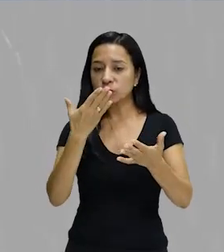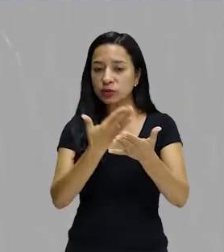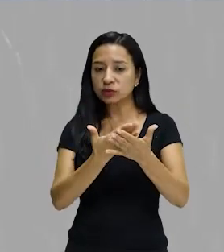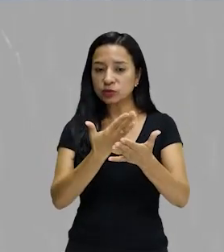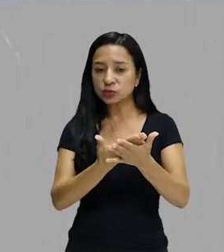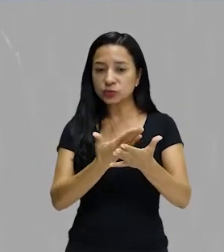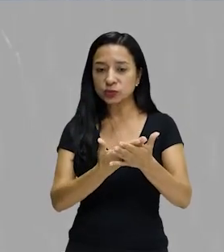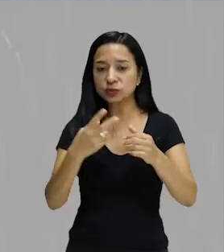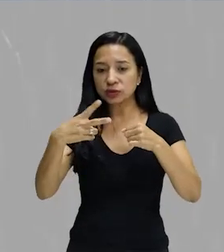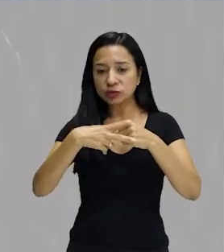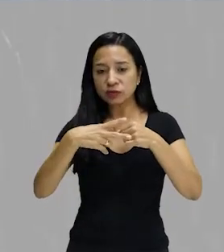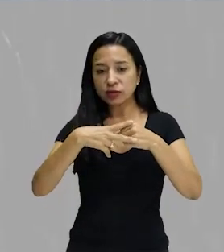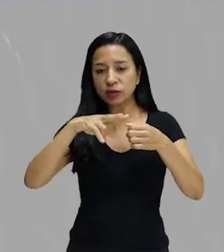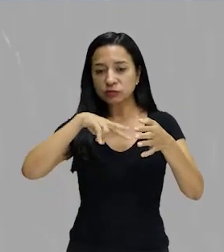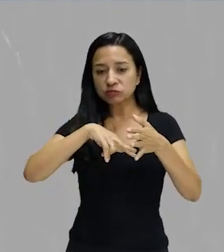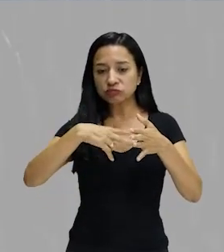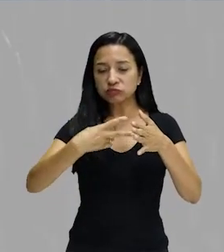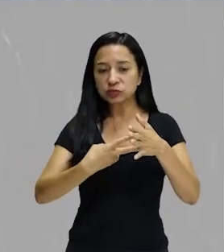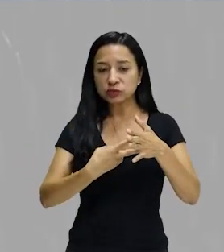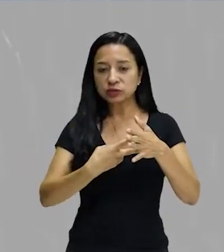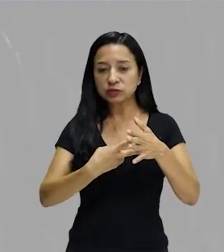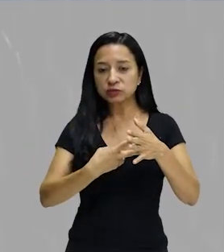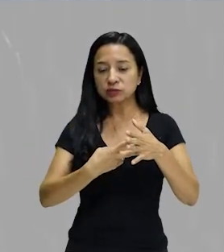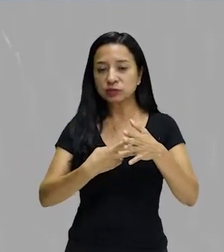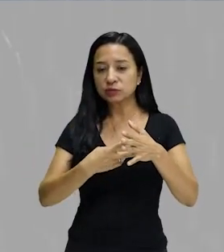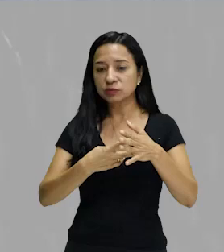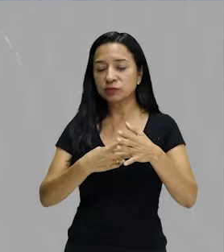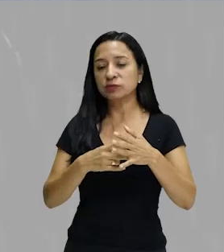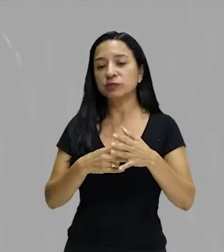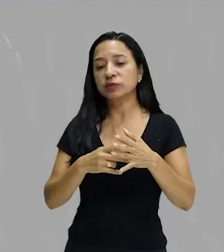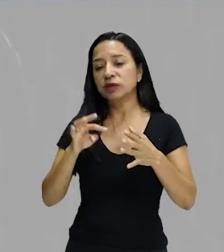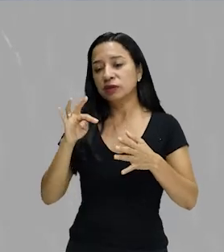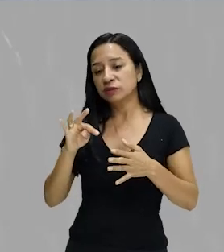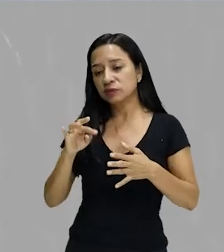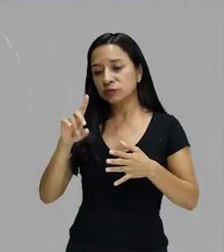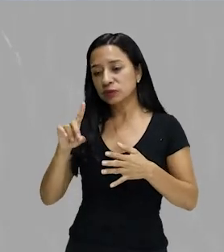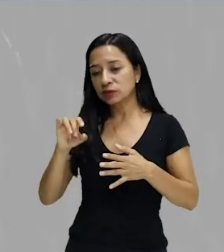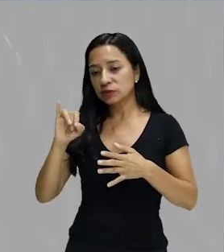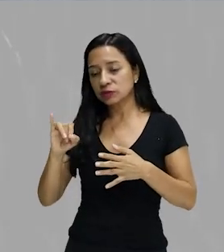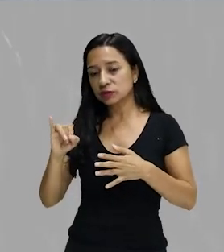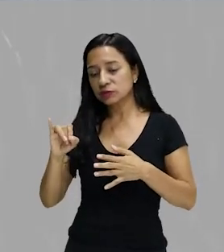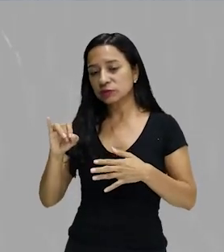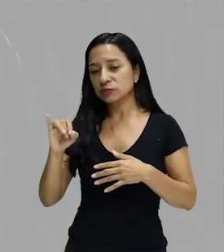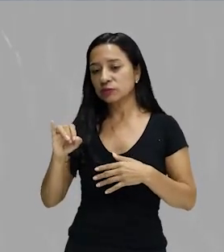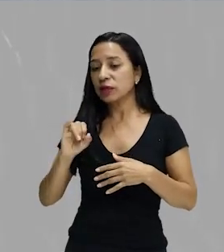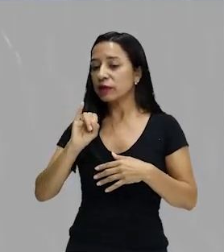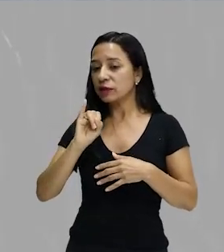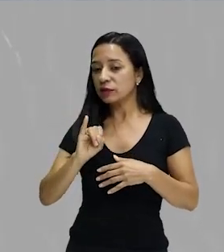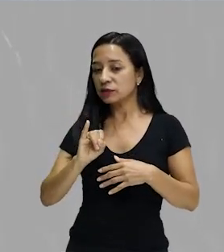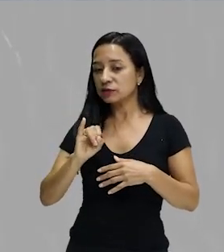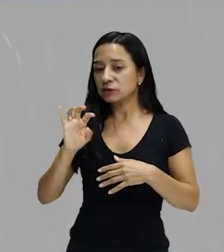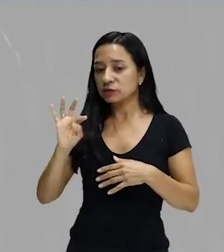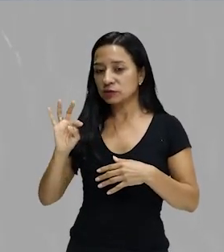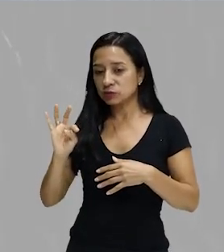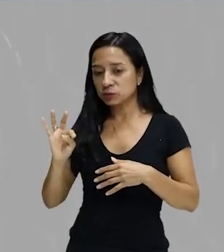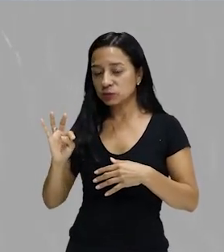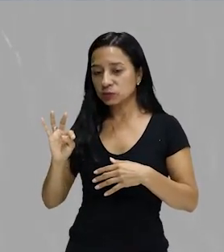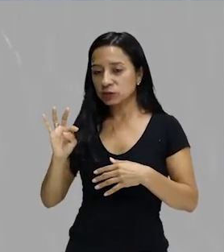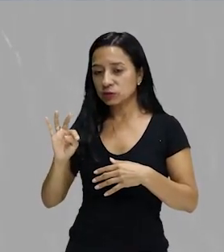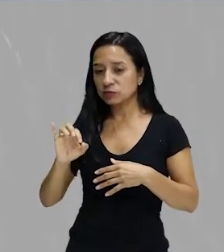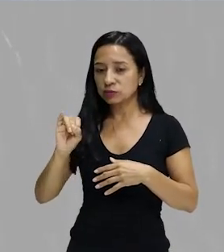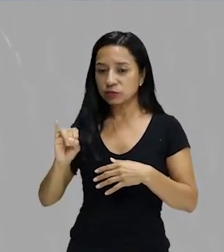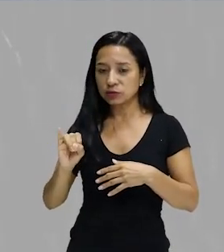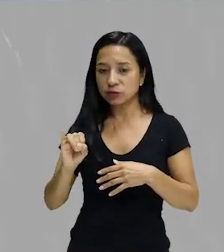com verbos significativos. Verbos transitivos, diretos e indiretos, verbos intransitivos, tá? Aí lida com